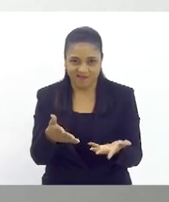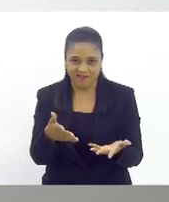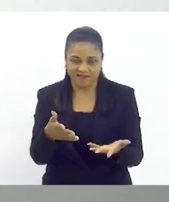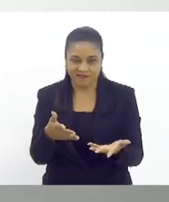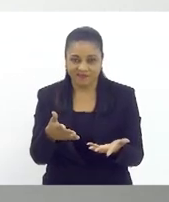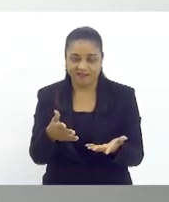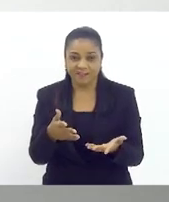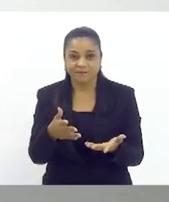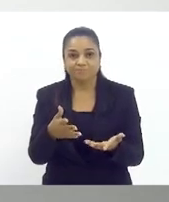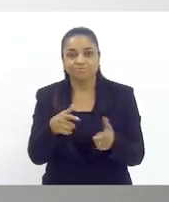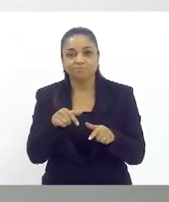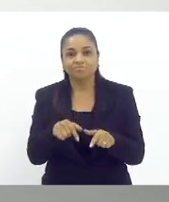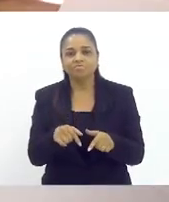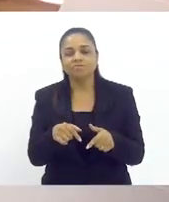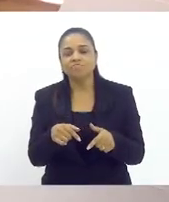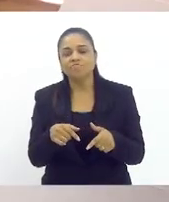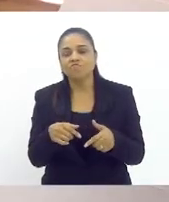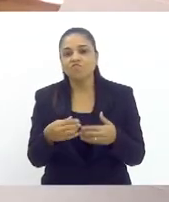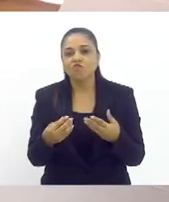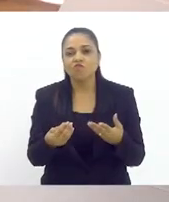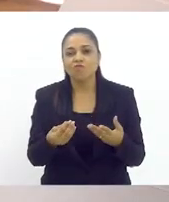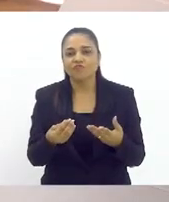das das